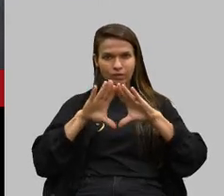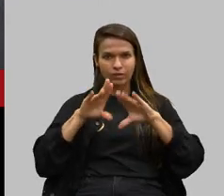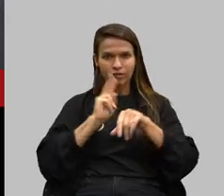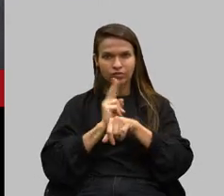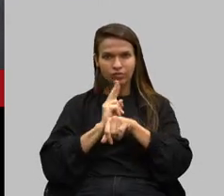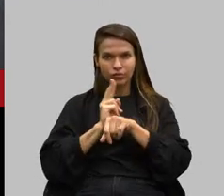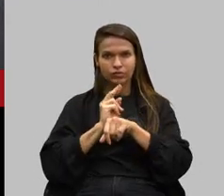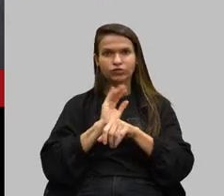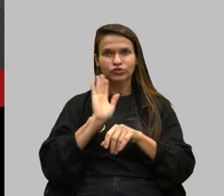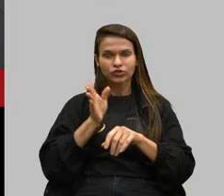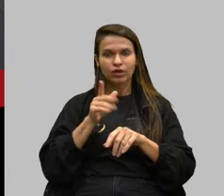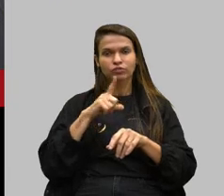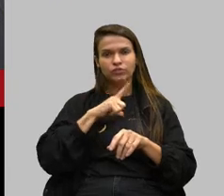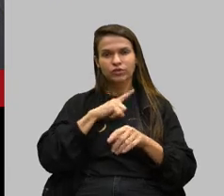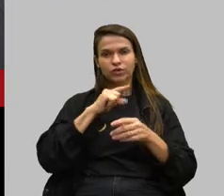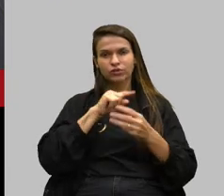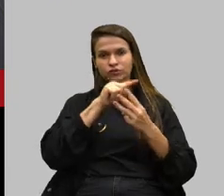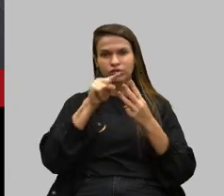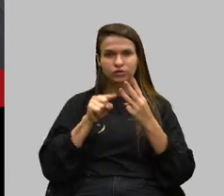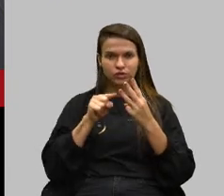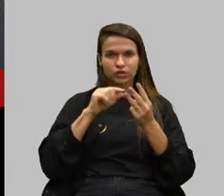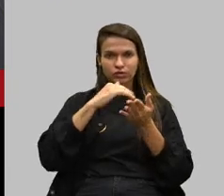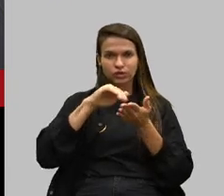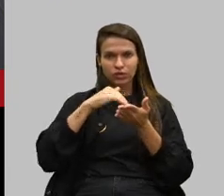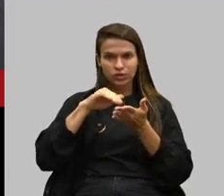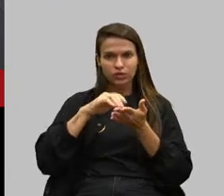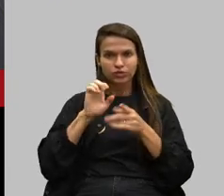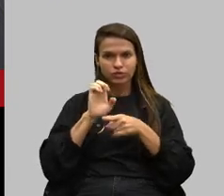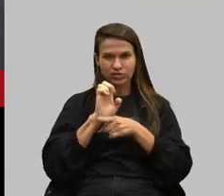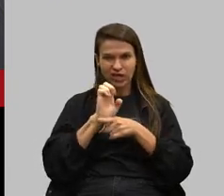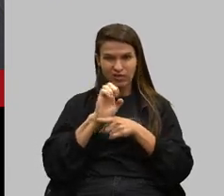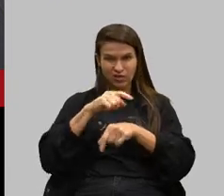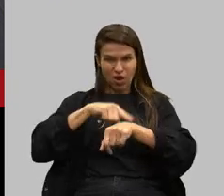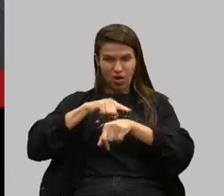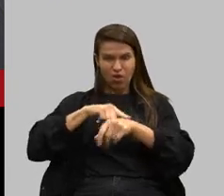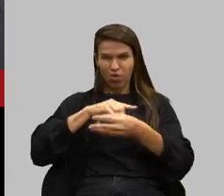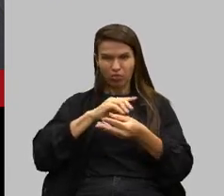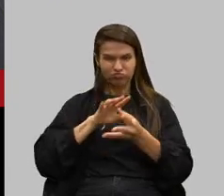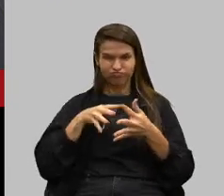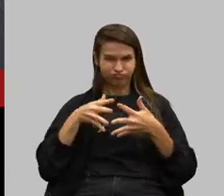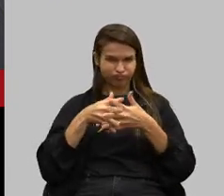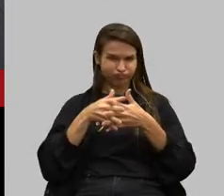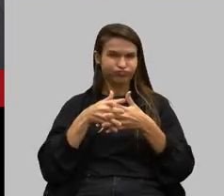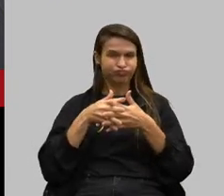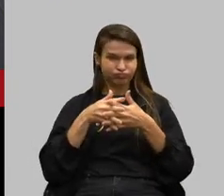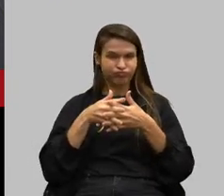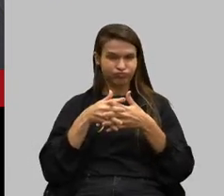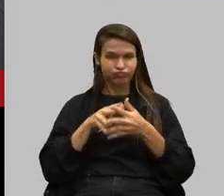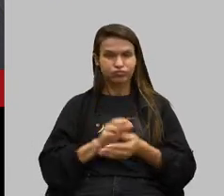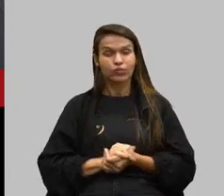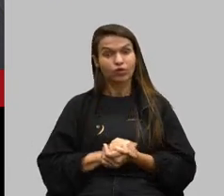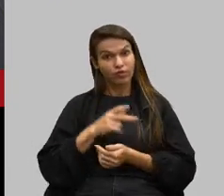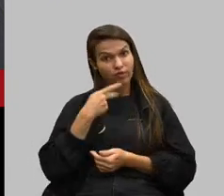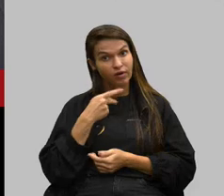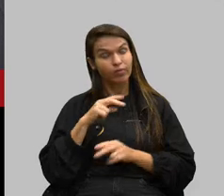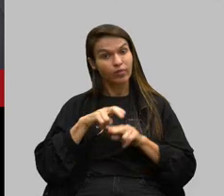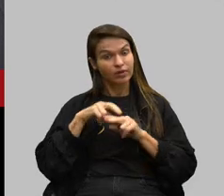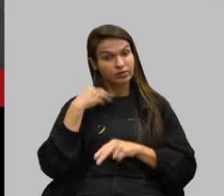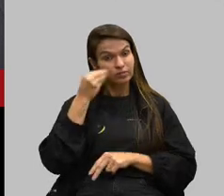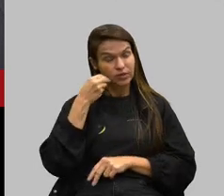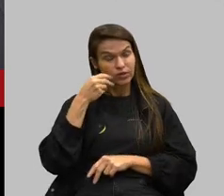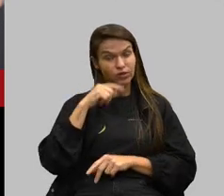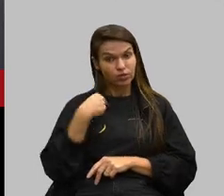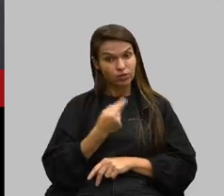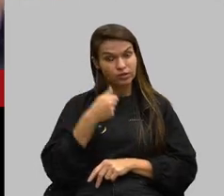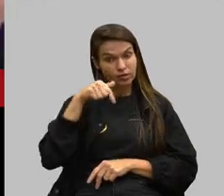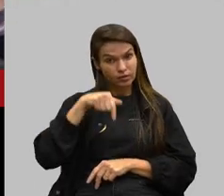secretários de estado com uns horários tudo embolado eu tô falando nisso Presidente é por causa pela experiência Nossa aqui